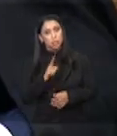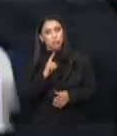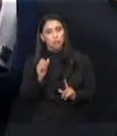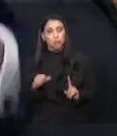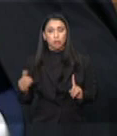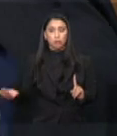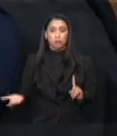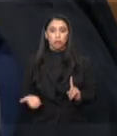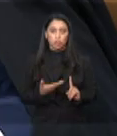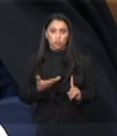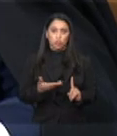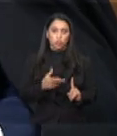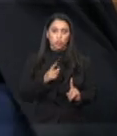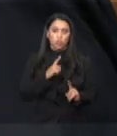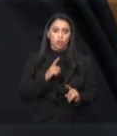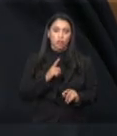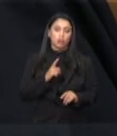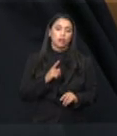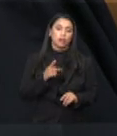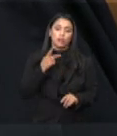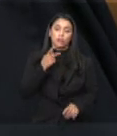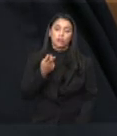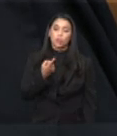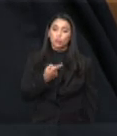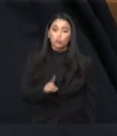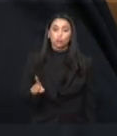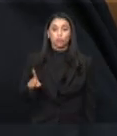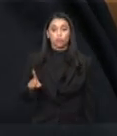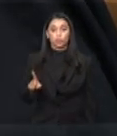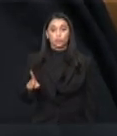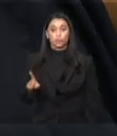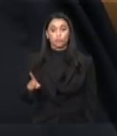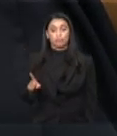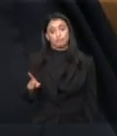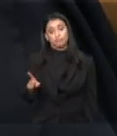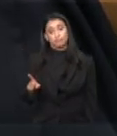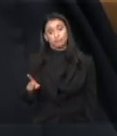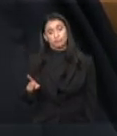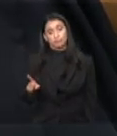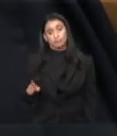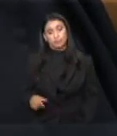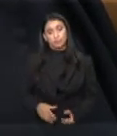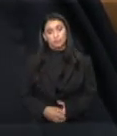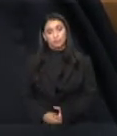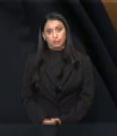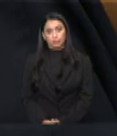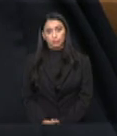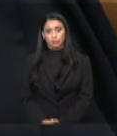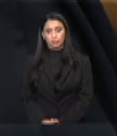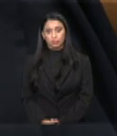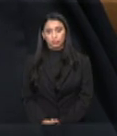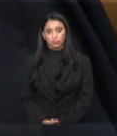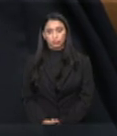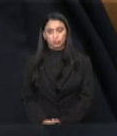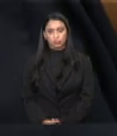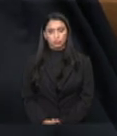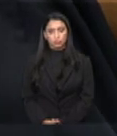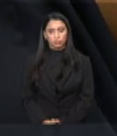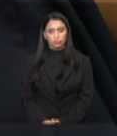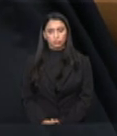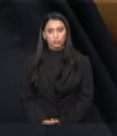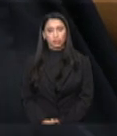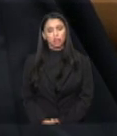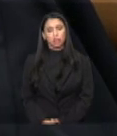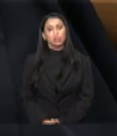réu delatado fale por último. Então, a minha preocupação é essa. Sem, de forma alguma, afastar a preocupação